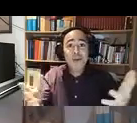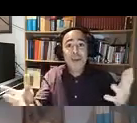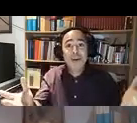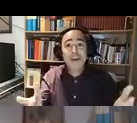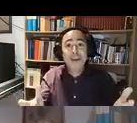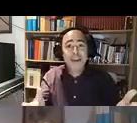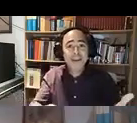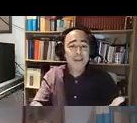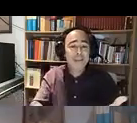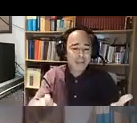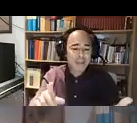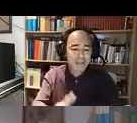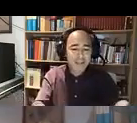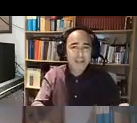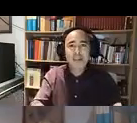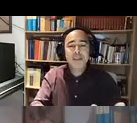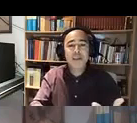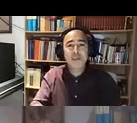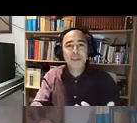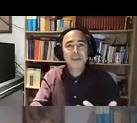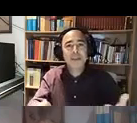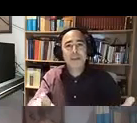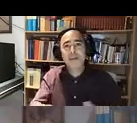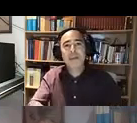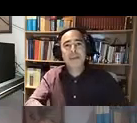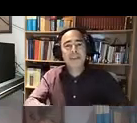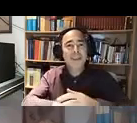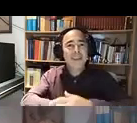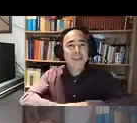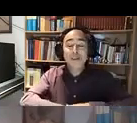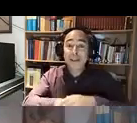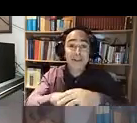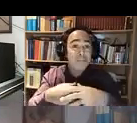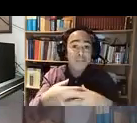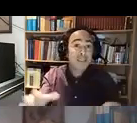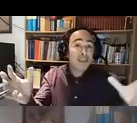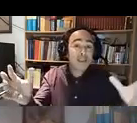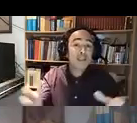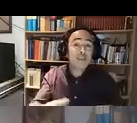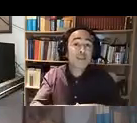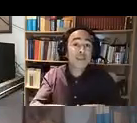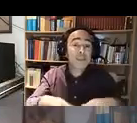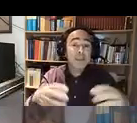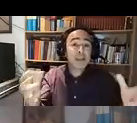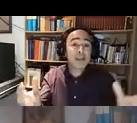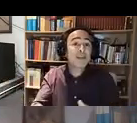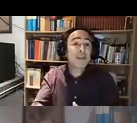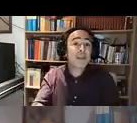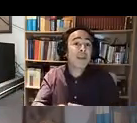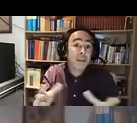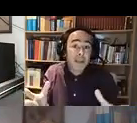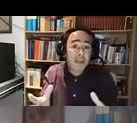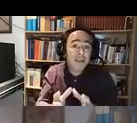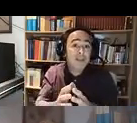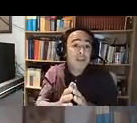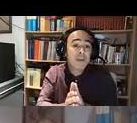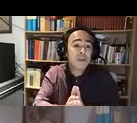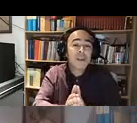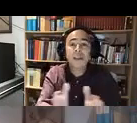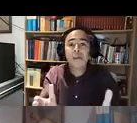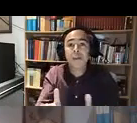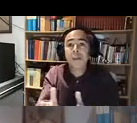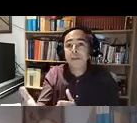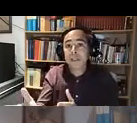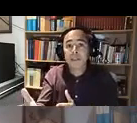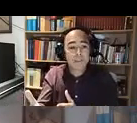na rua com carro carregado é passar e este e faturas de instalar etiquetar produtos embalar no CT entregas